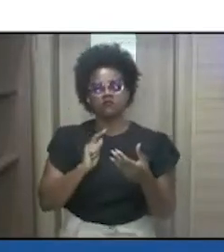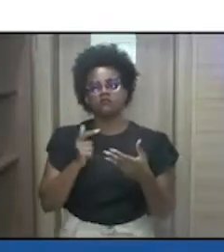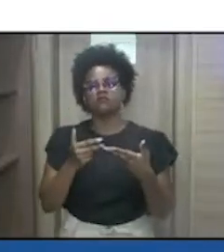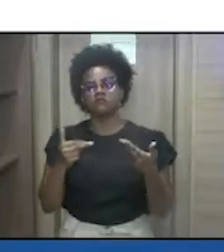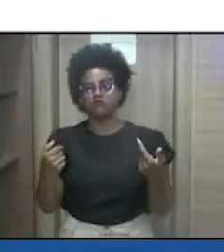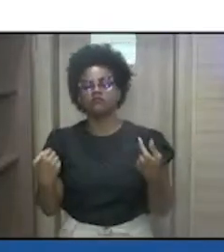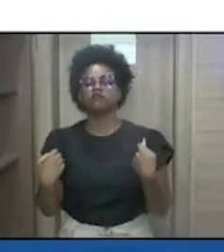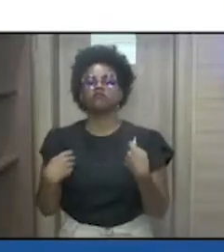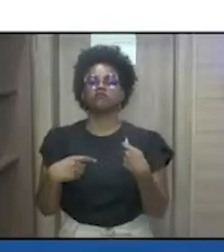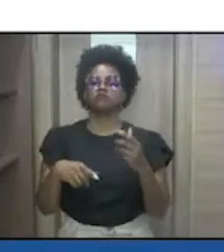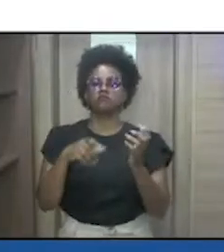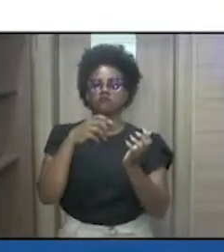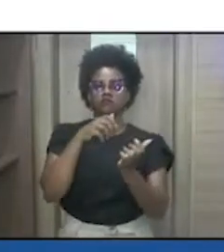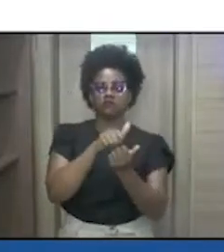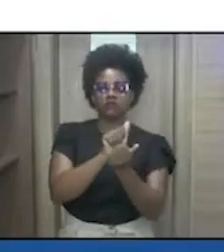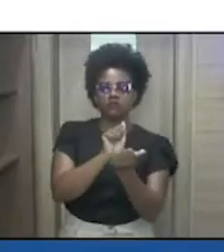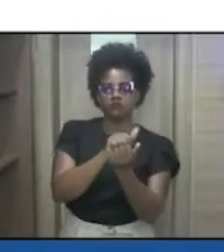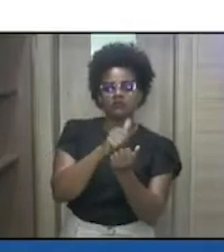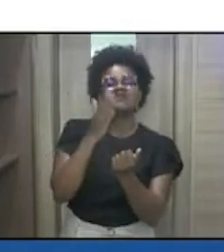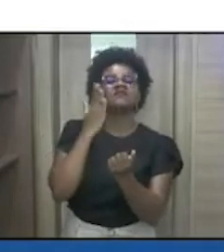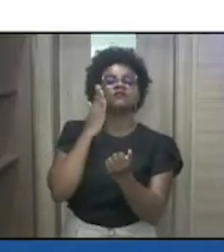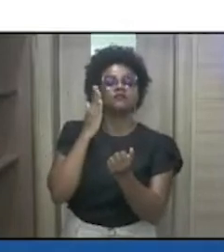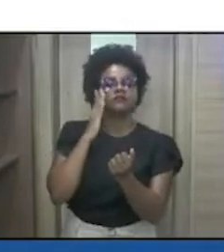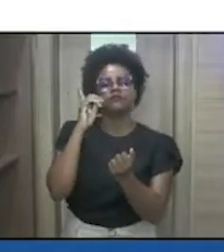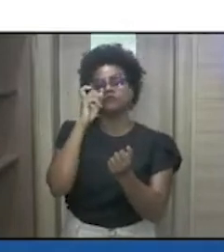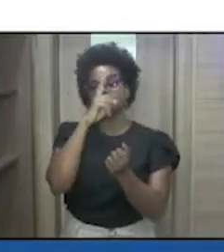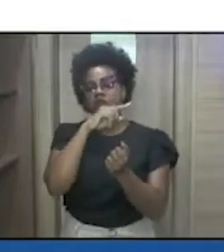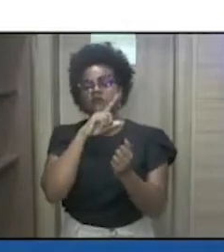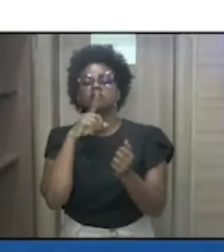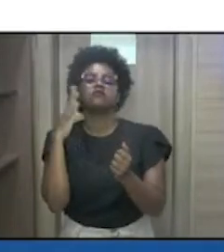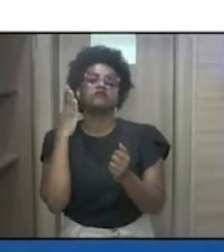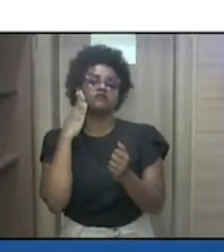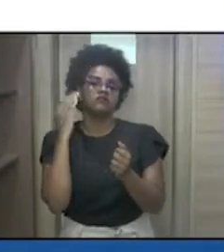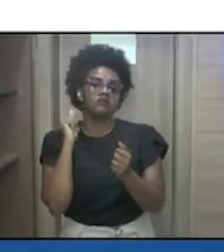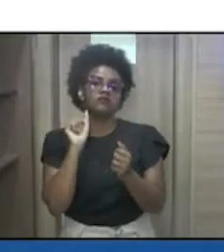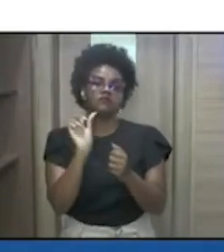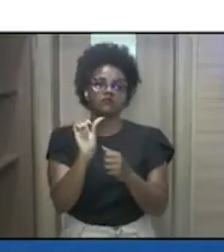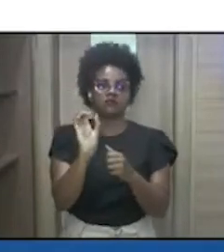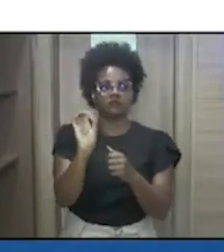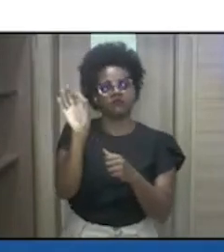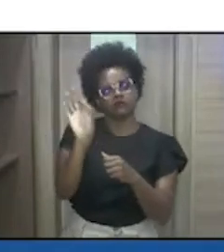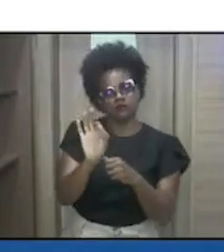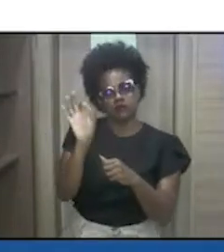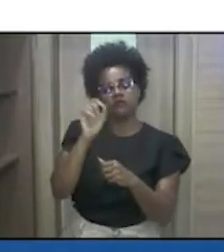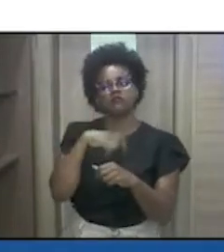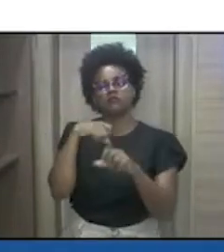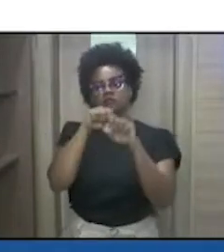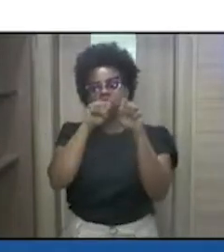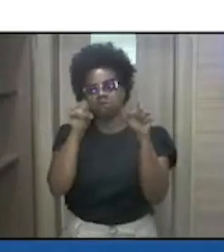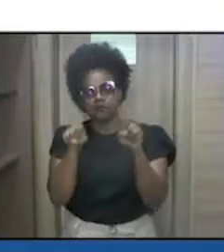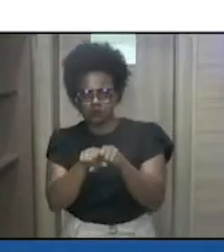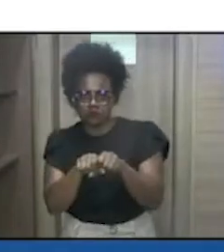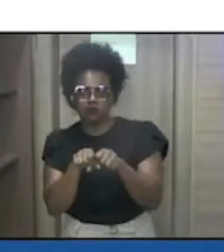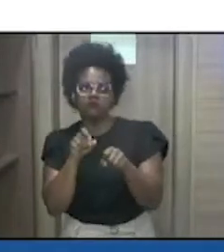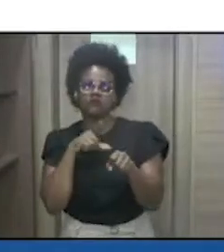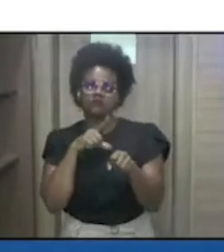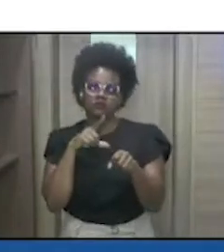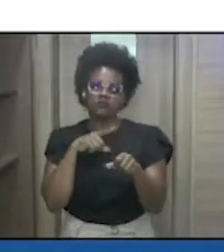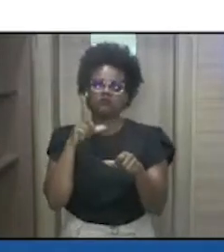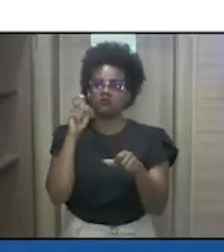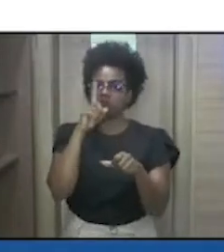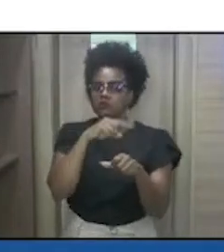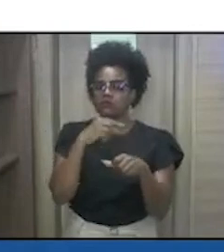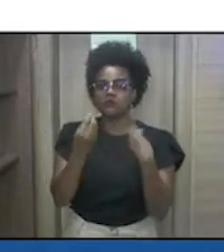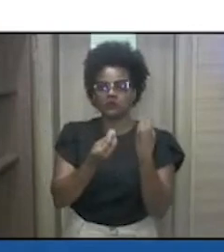necessidade de prótese. Então, assim, tem uma dificuldade, apesar de 60% ter sistema de regulação, tem uma dificuldade